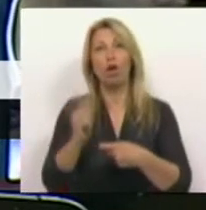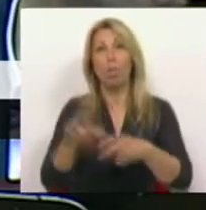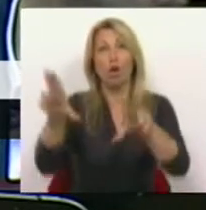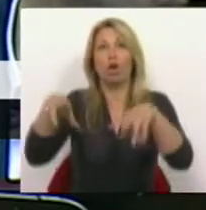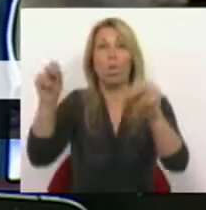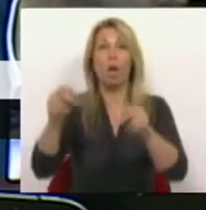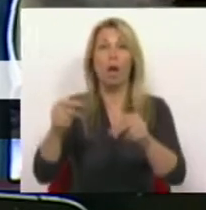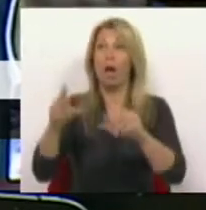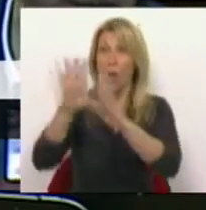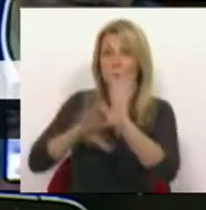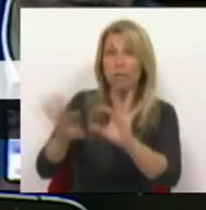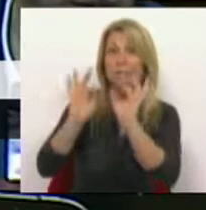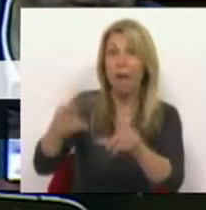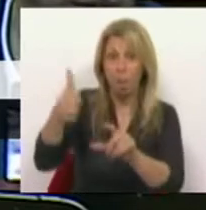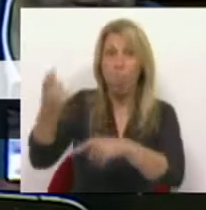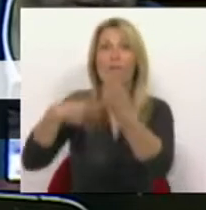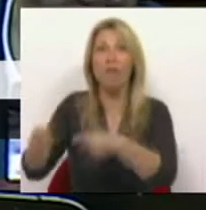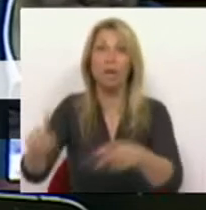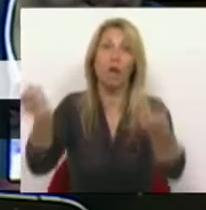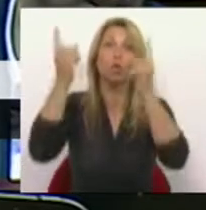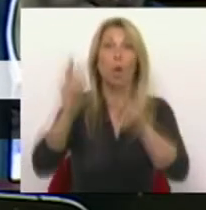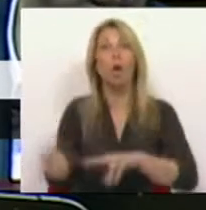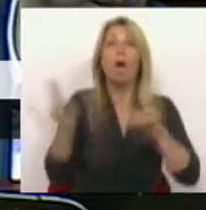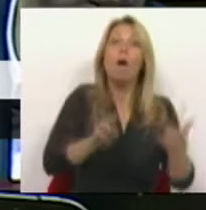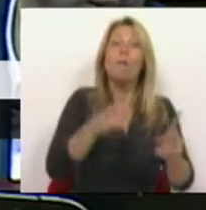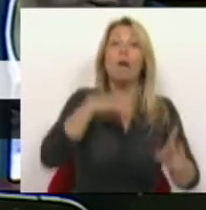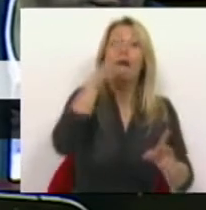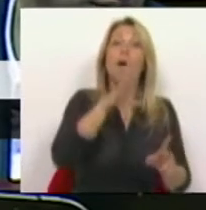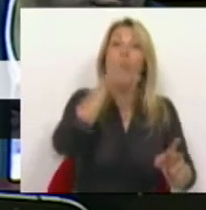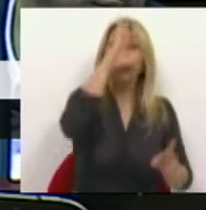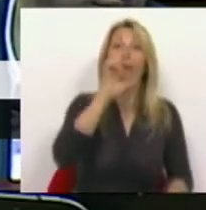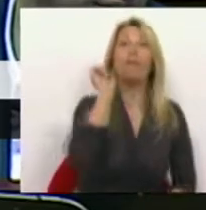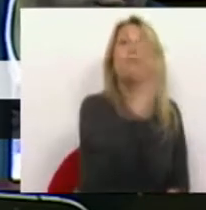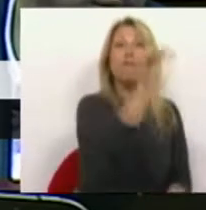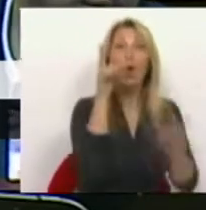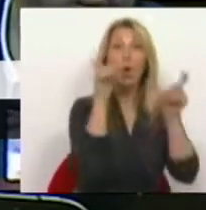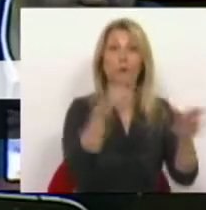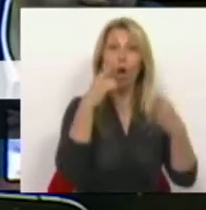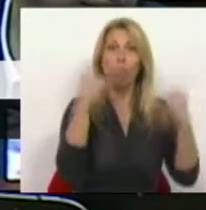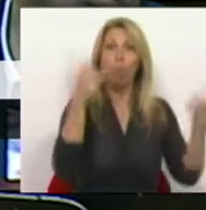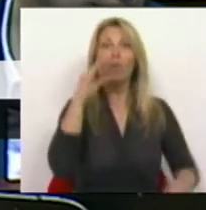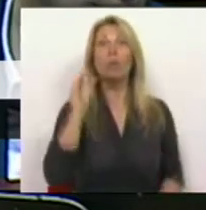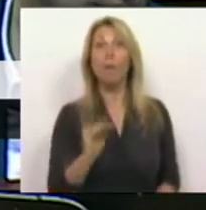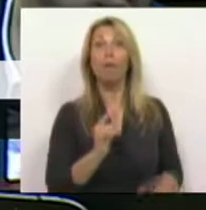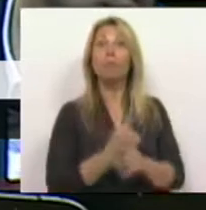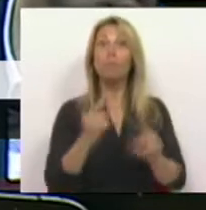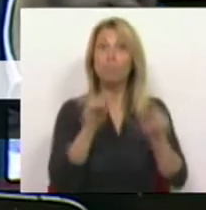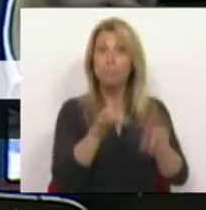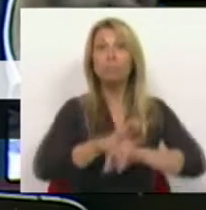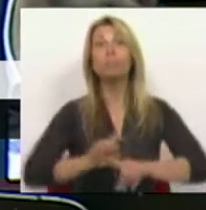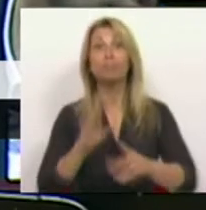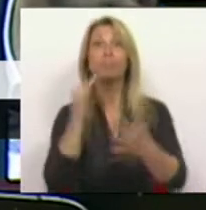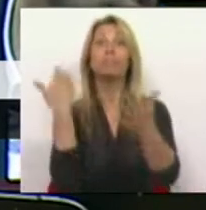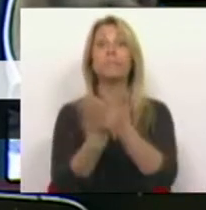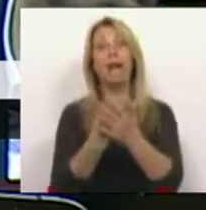nestas condições, a nacionalização e o controle público do banco. Porque só isso impede que o banco seja entregue a